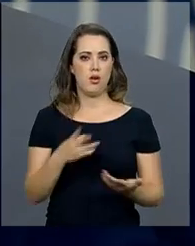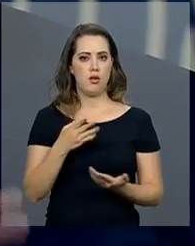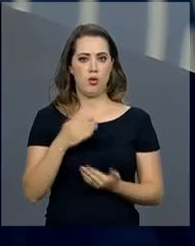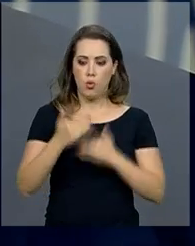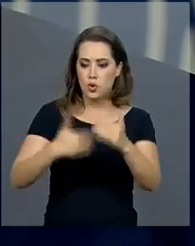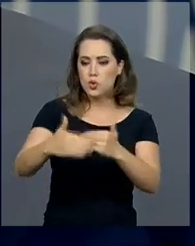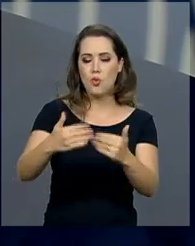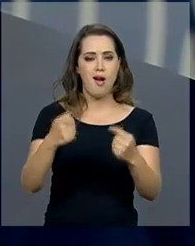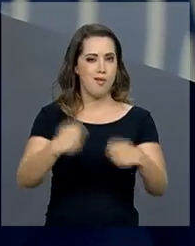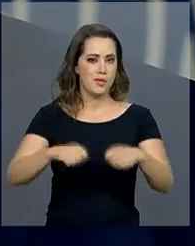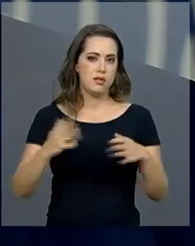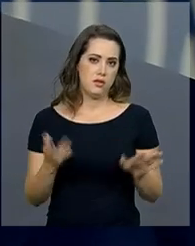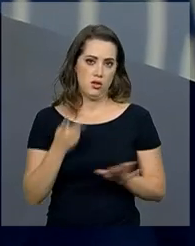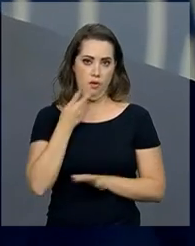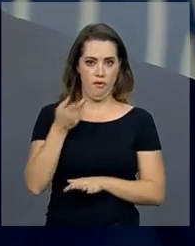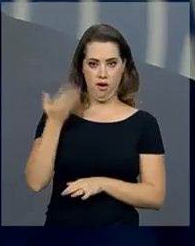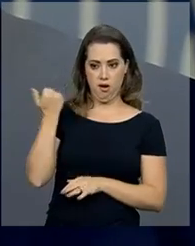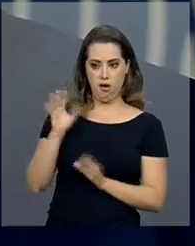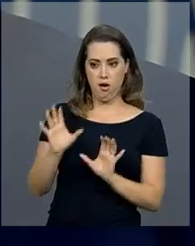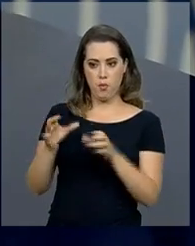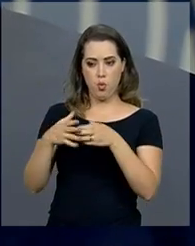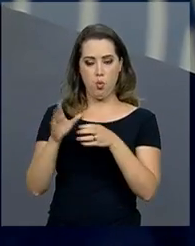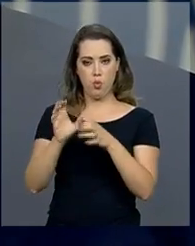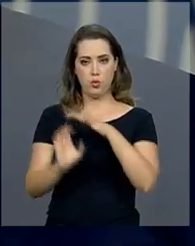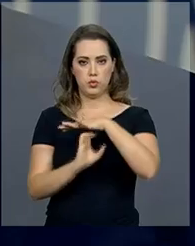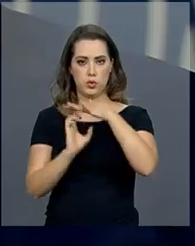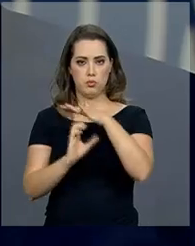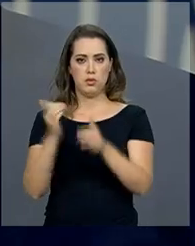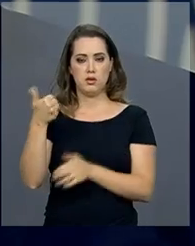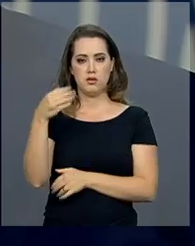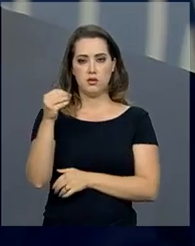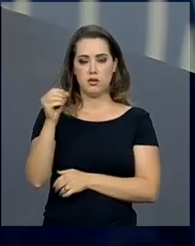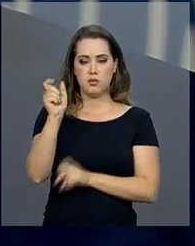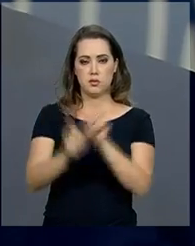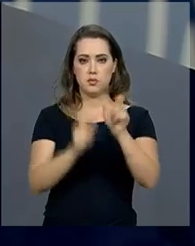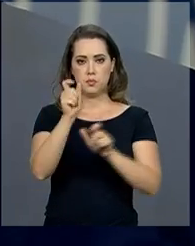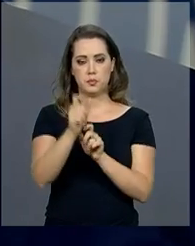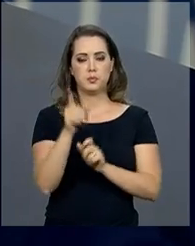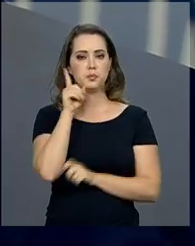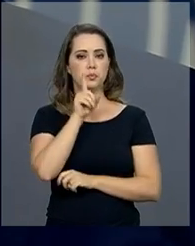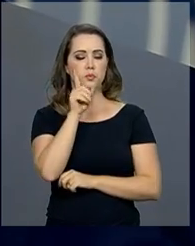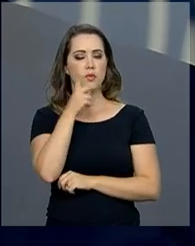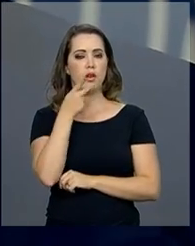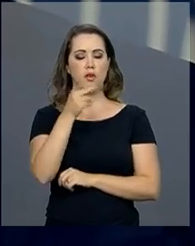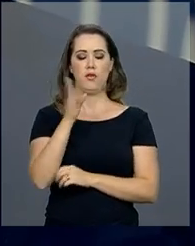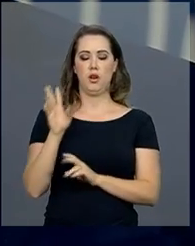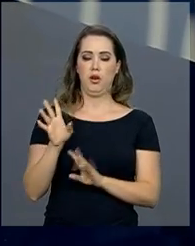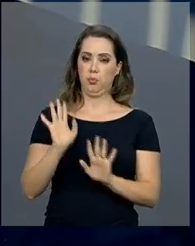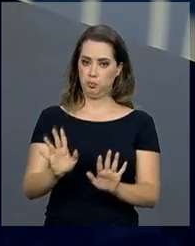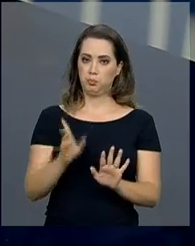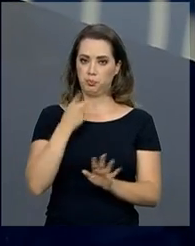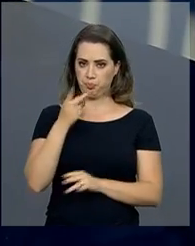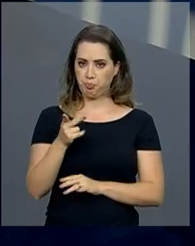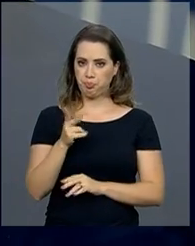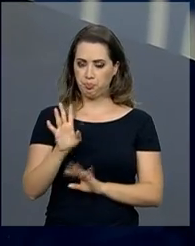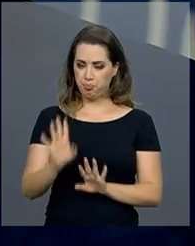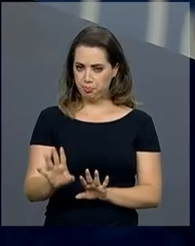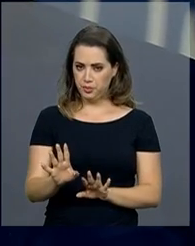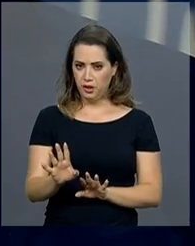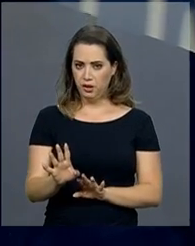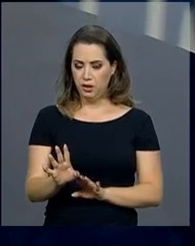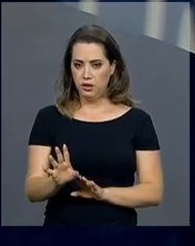eu disse isso no meu discurso para cerca de 100 empresários americanos a edição de veja a questão da